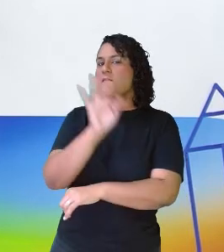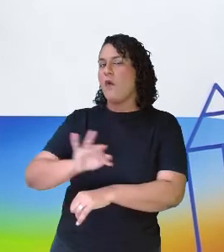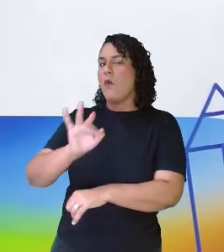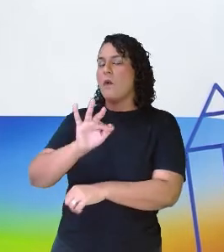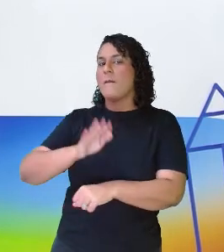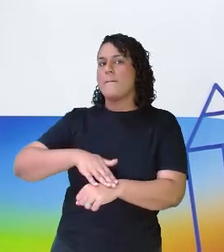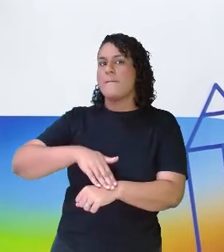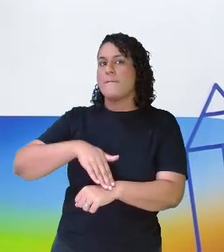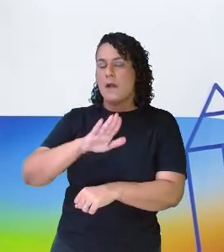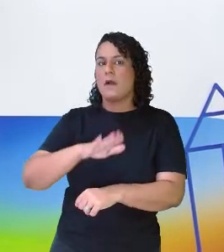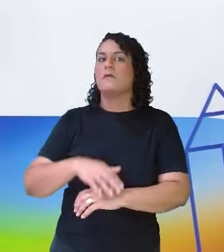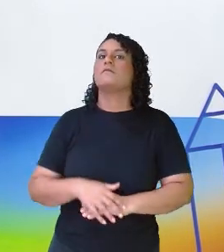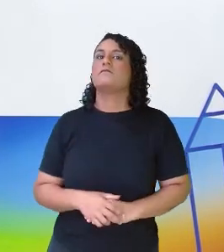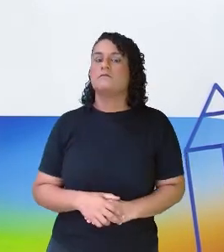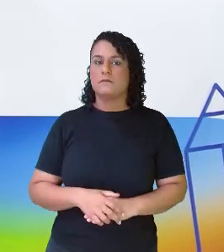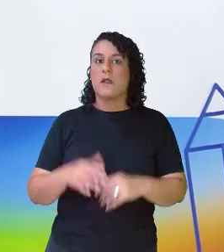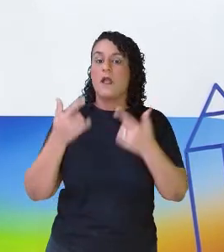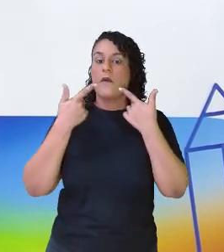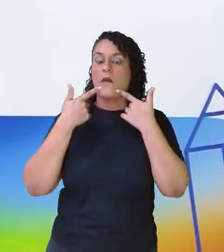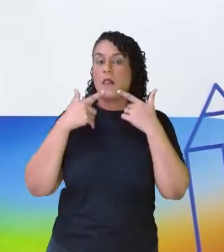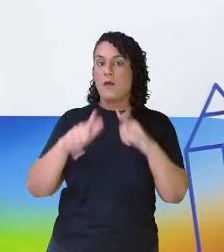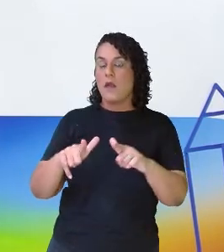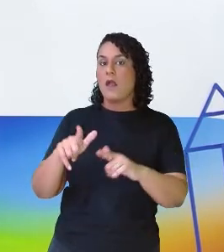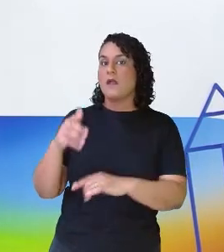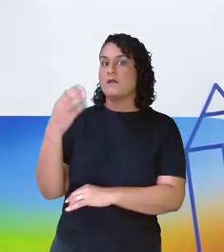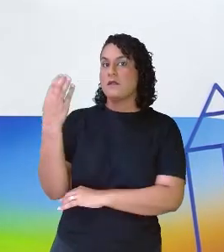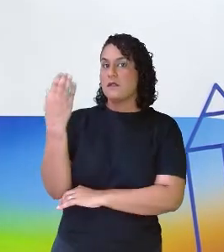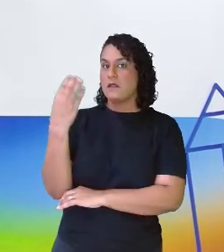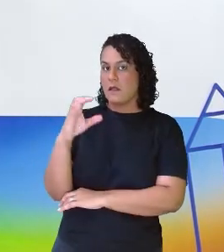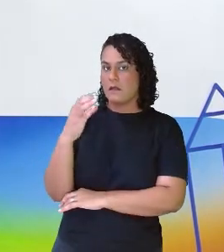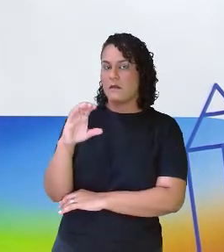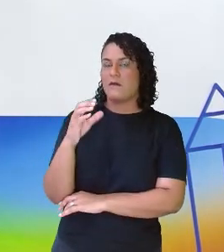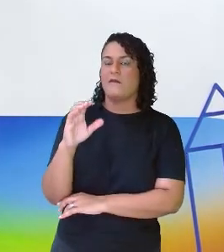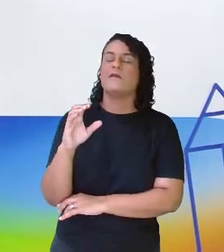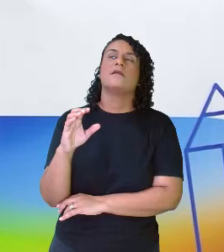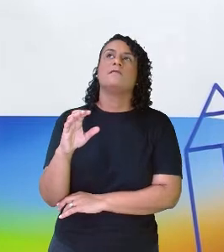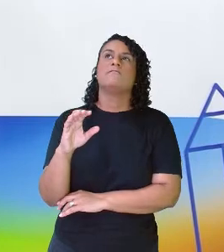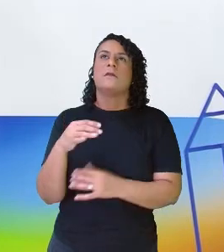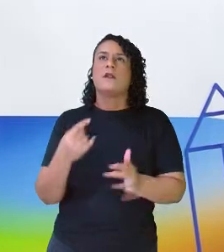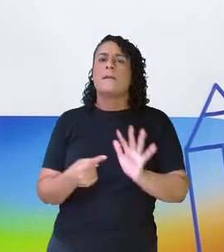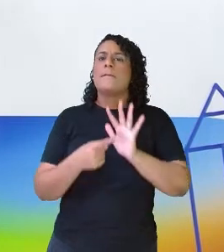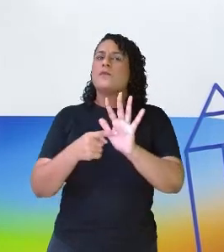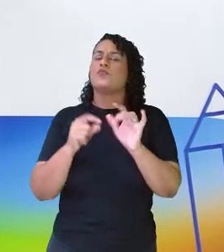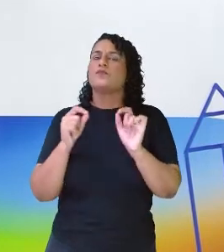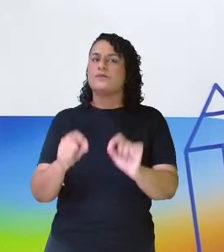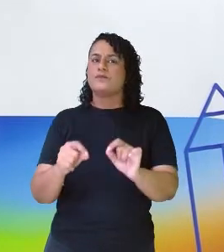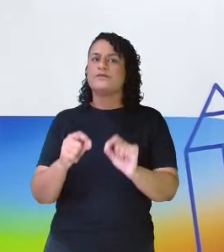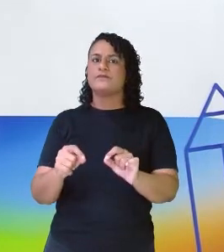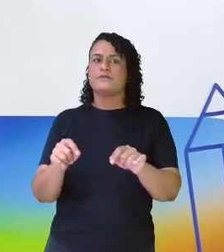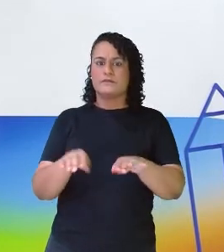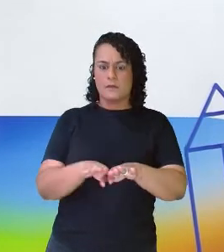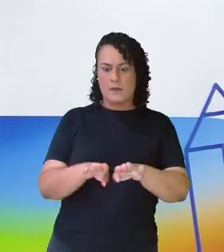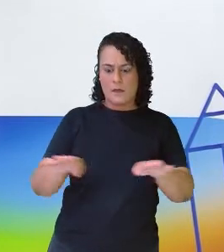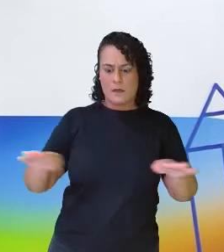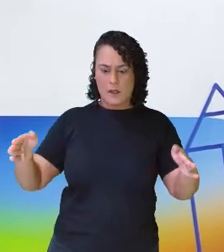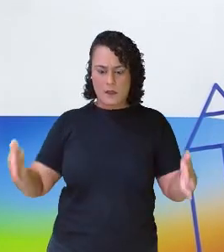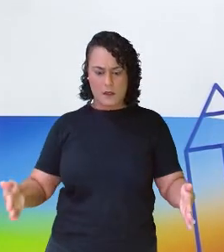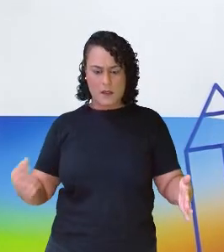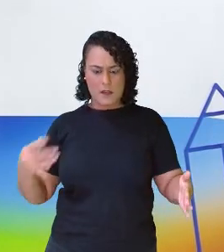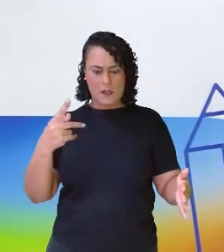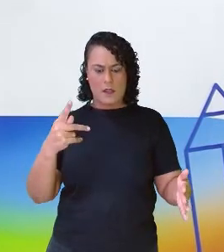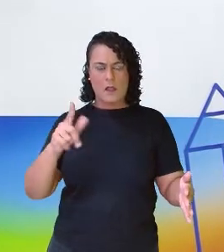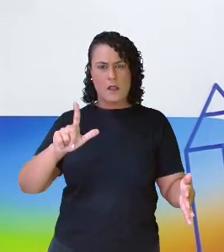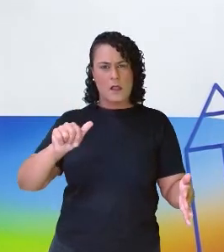linguagem técnico-científica. Ele está dizendo para você que, por exemplo, a mesa é plana porque a mesa é